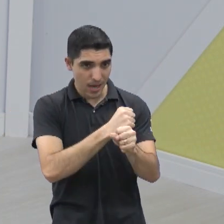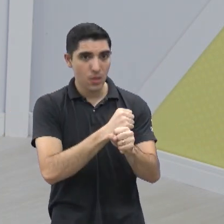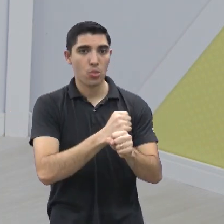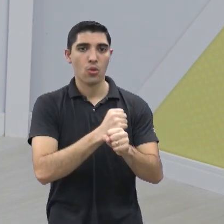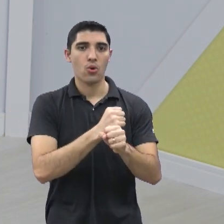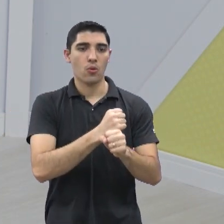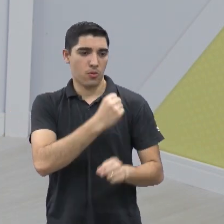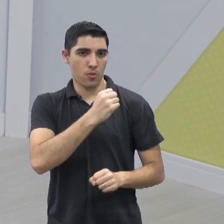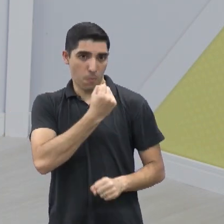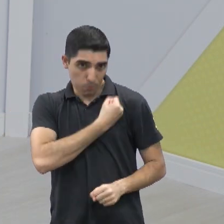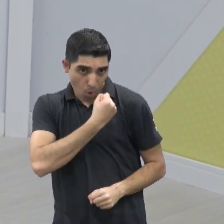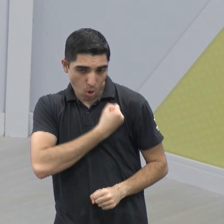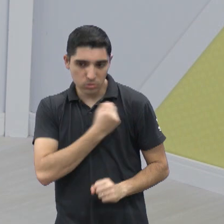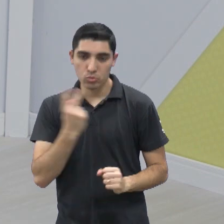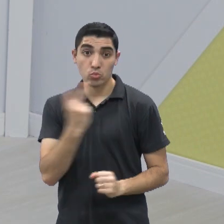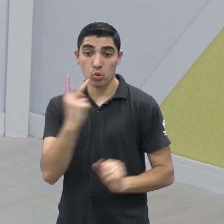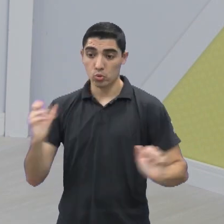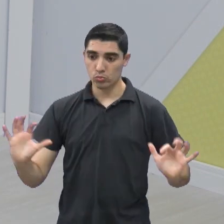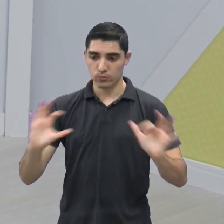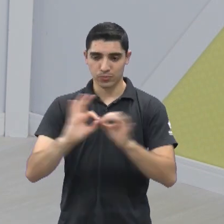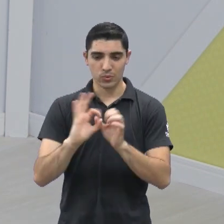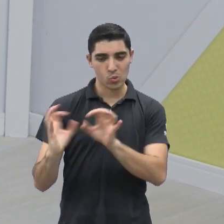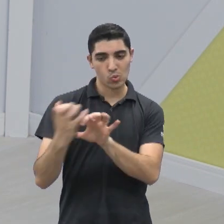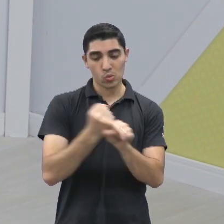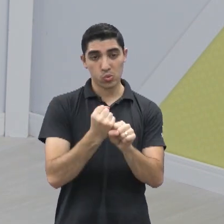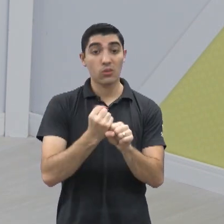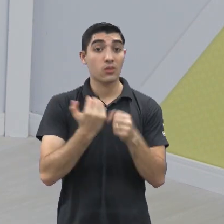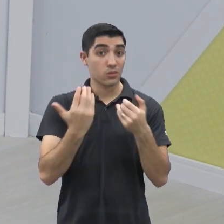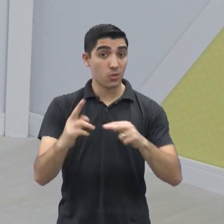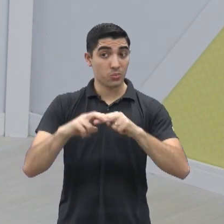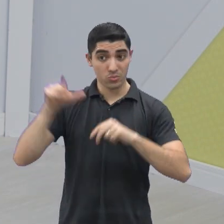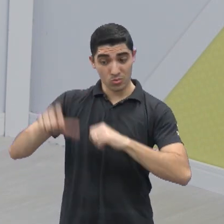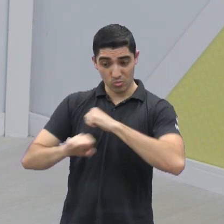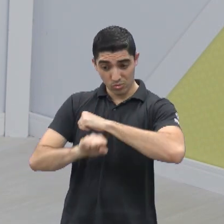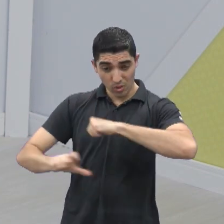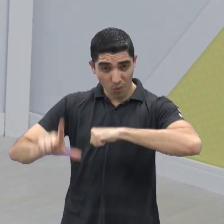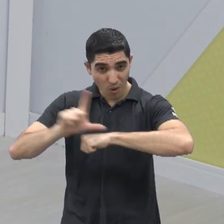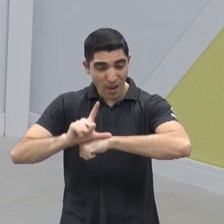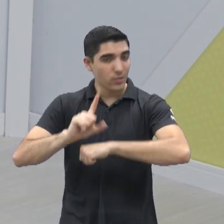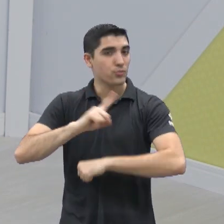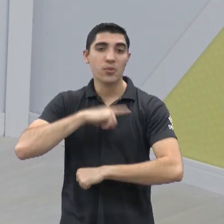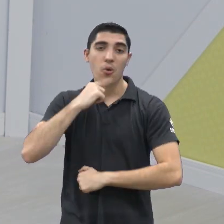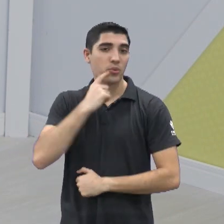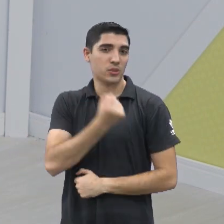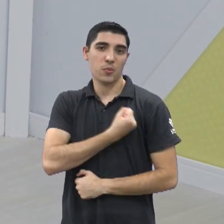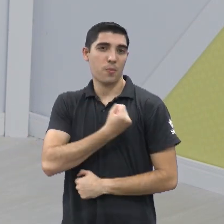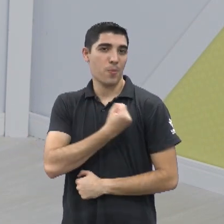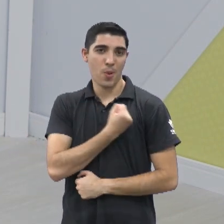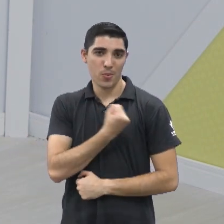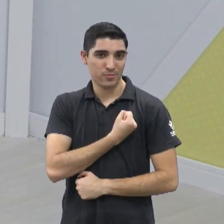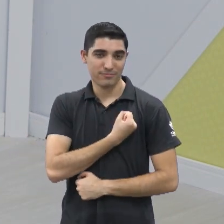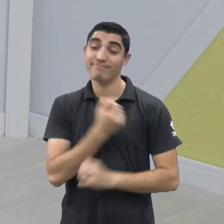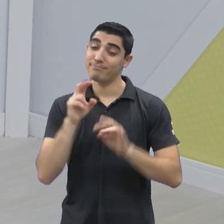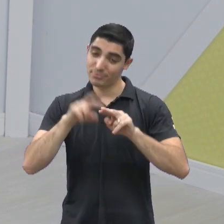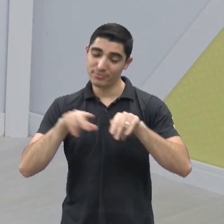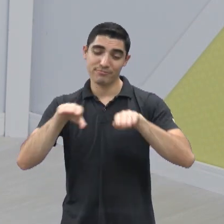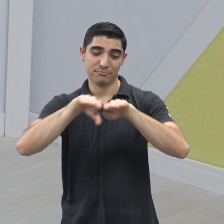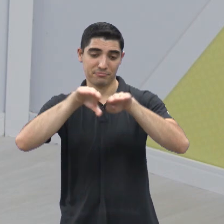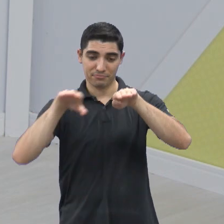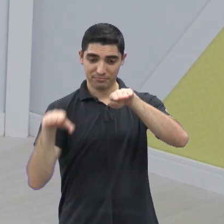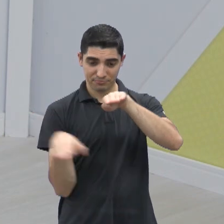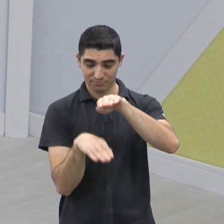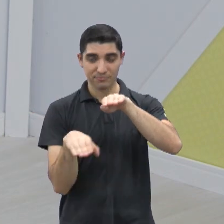nesta média, o São Lourenço acabou ficando entre os 4 últimos. E o Açoeva, que nesta temporada acabou ficando